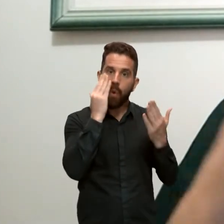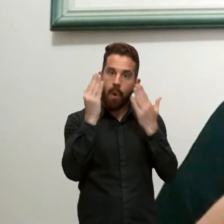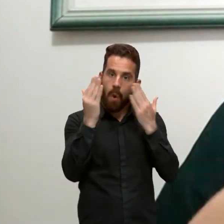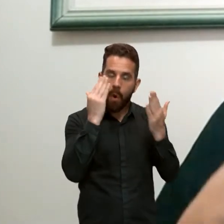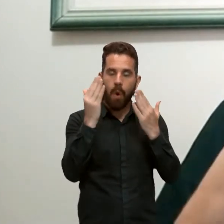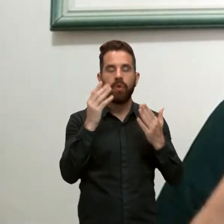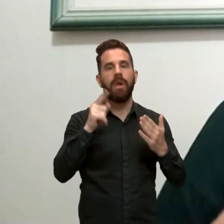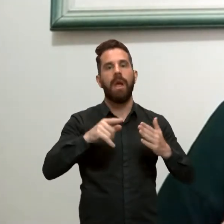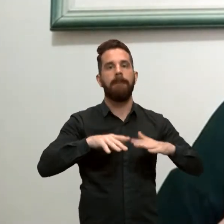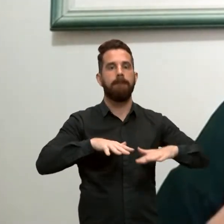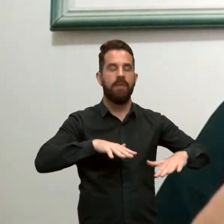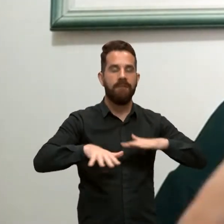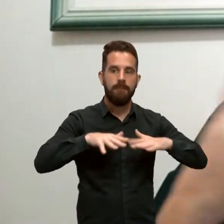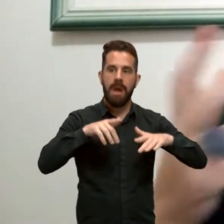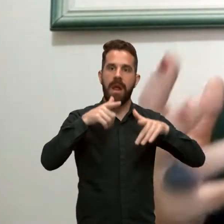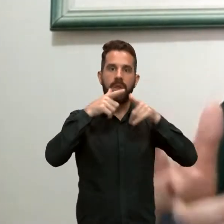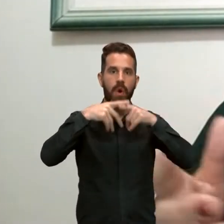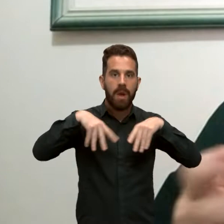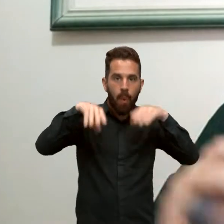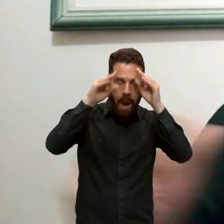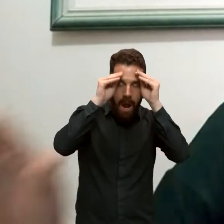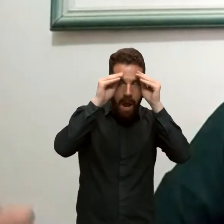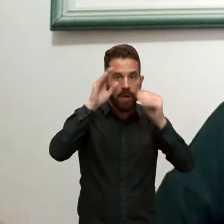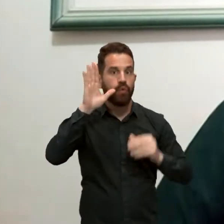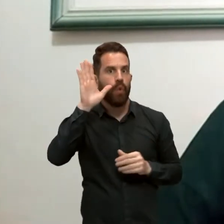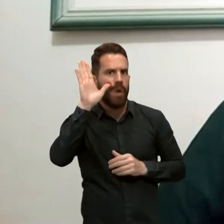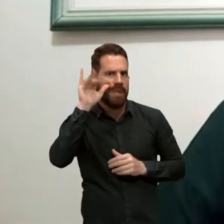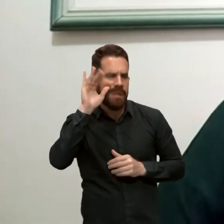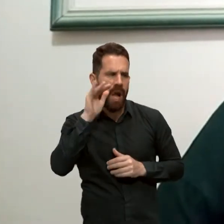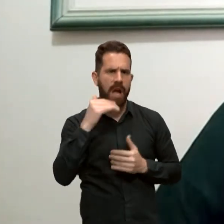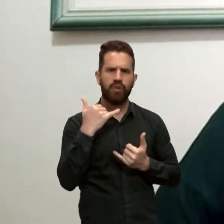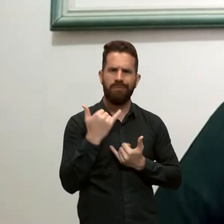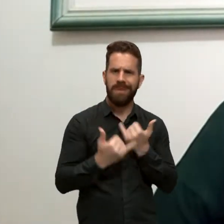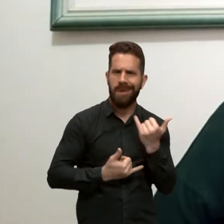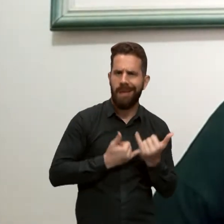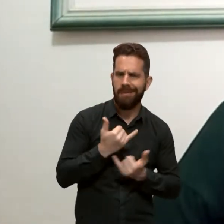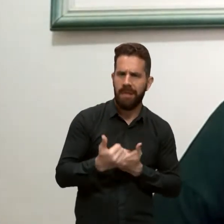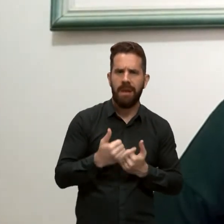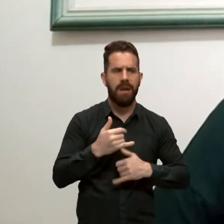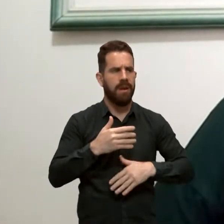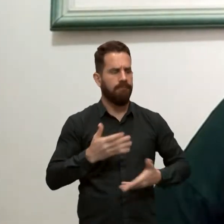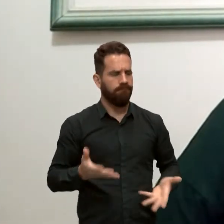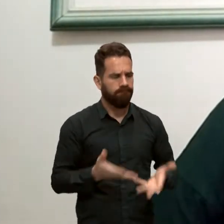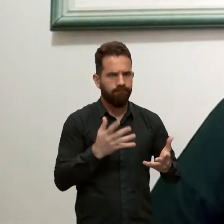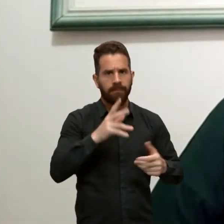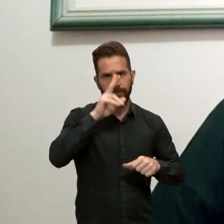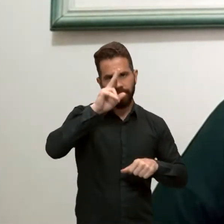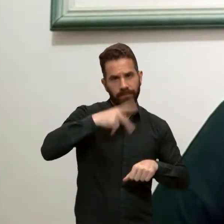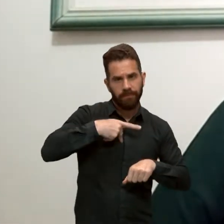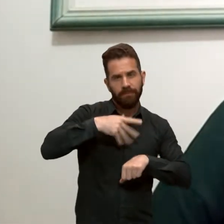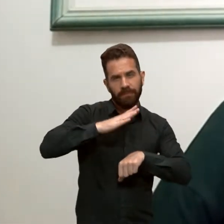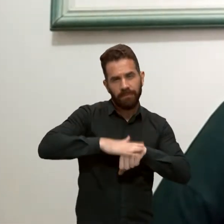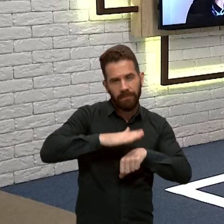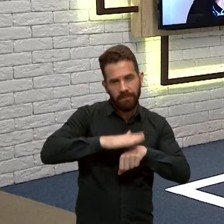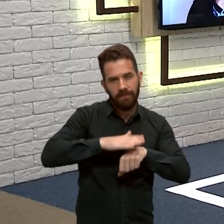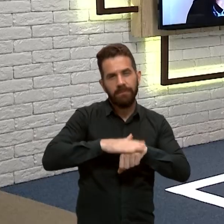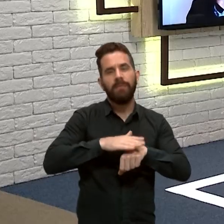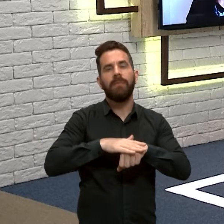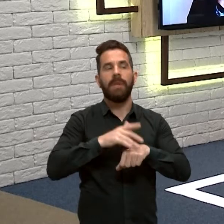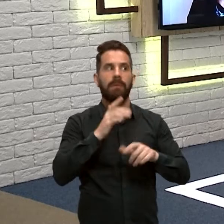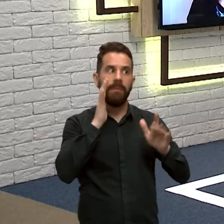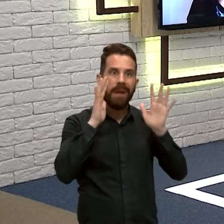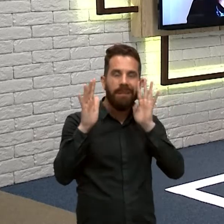o movimento, a linguagem, a curiosidade, as brincadeiras, a constituição da autonomia, Adriana, a participação crítica e